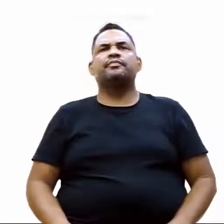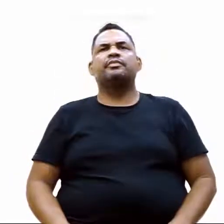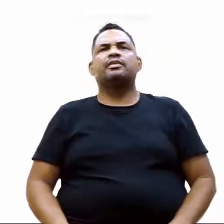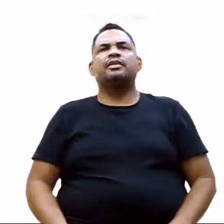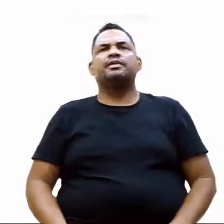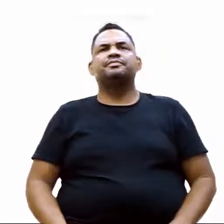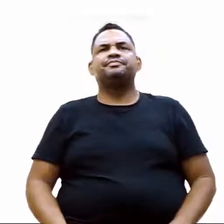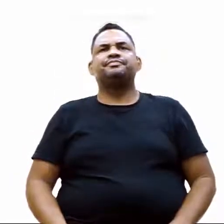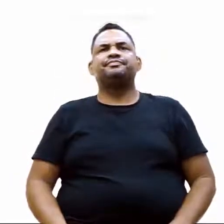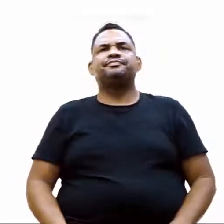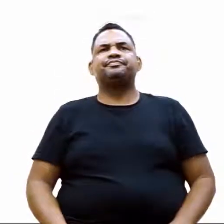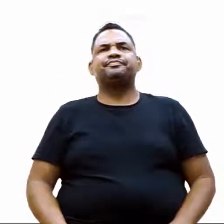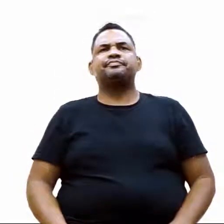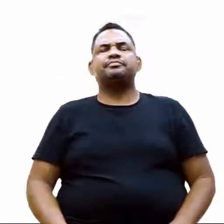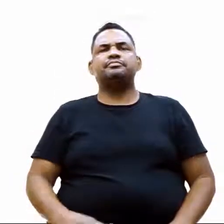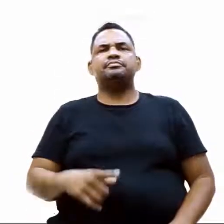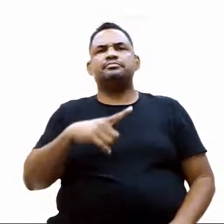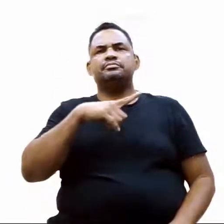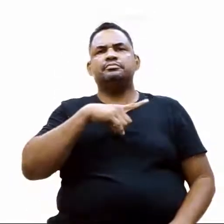Aqui. Então eu tenho